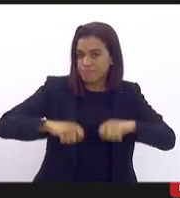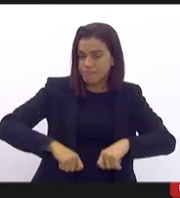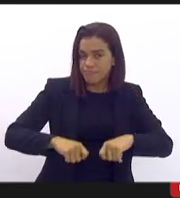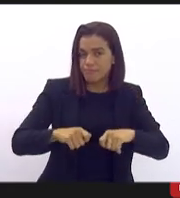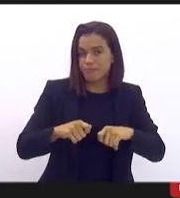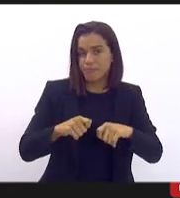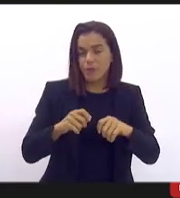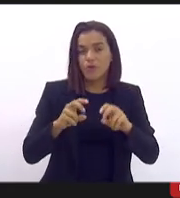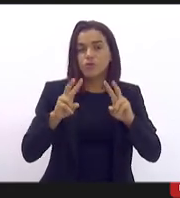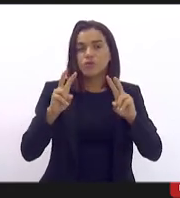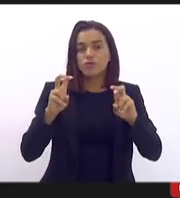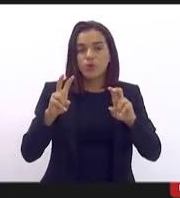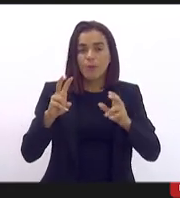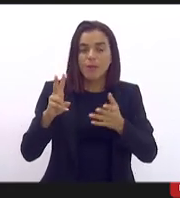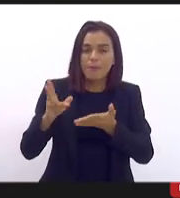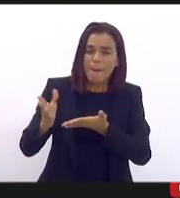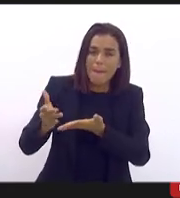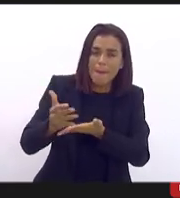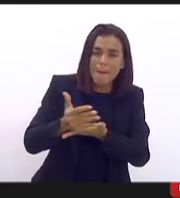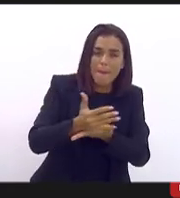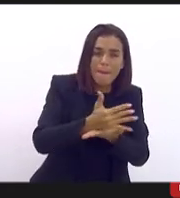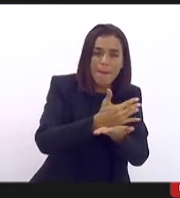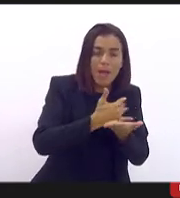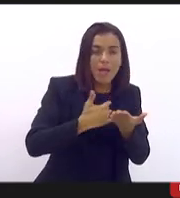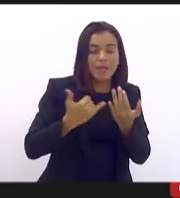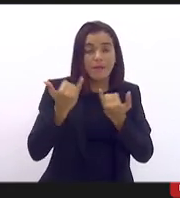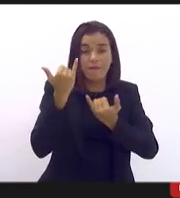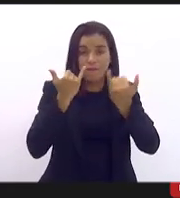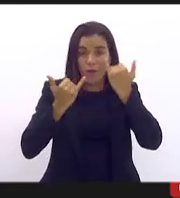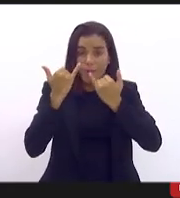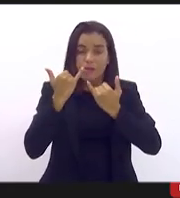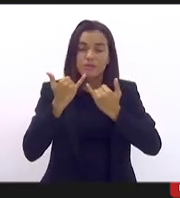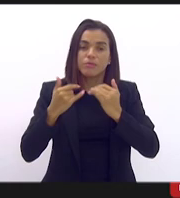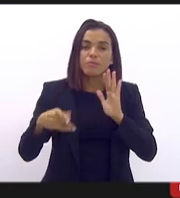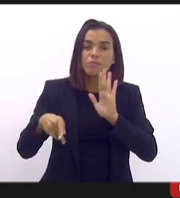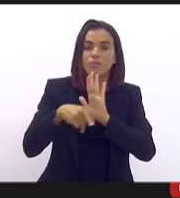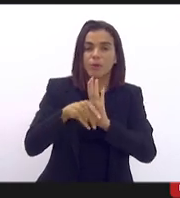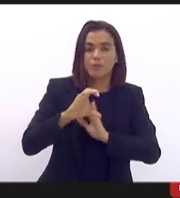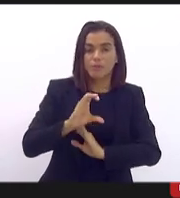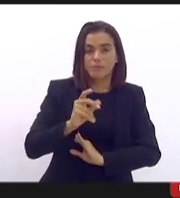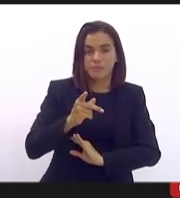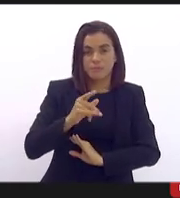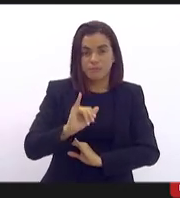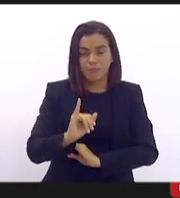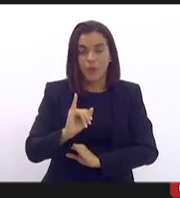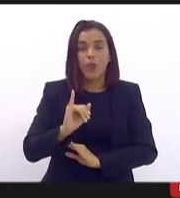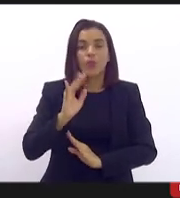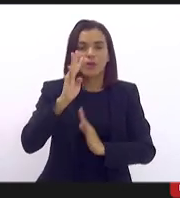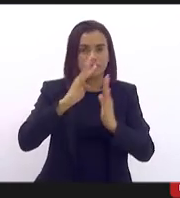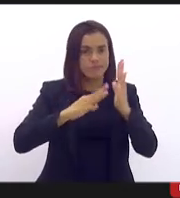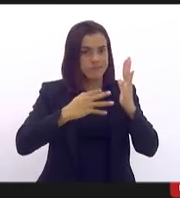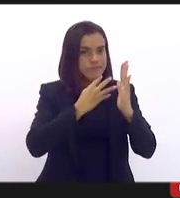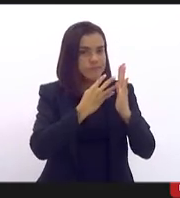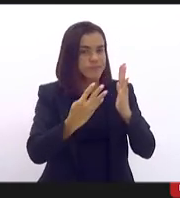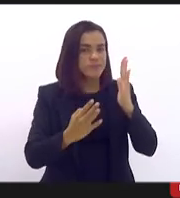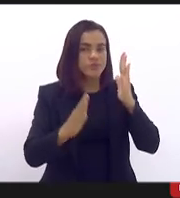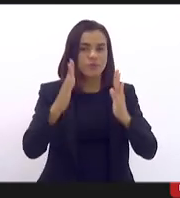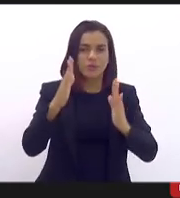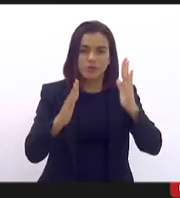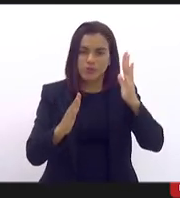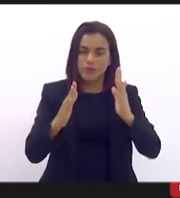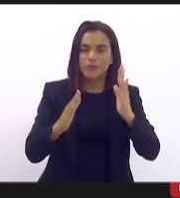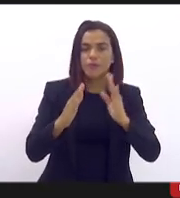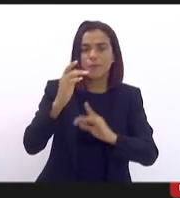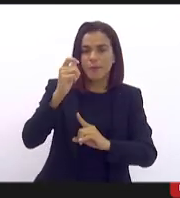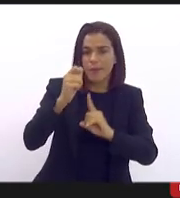ao acolhimento das informações que a gente vem tendo na CPI. Então, tiramos esse calendário,